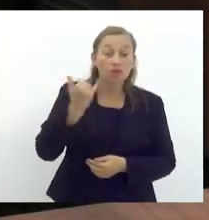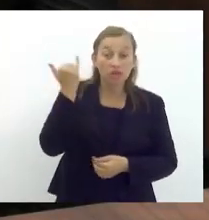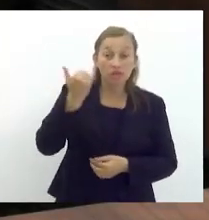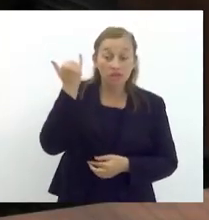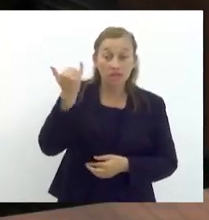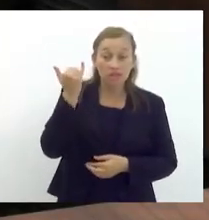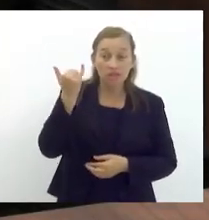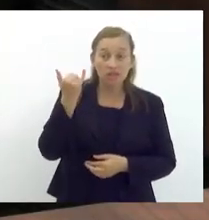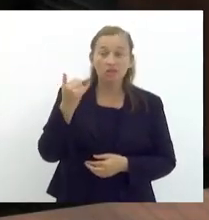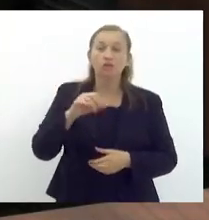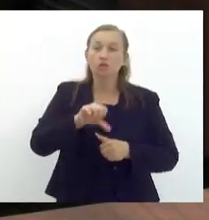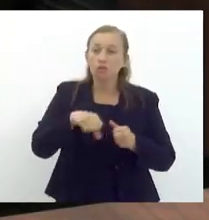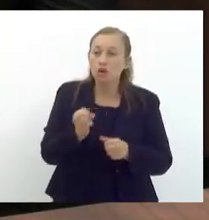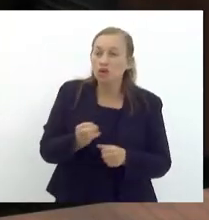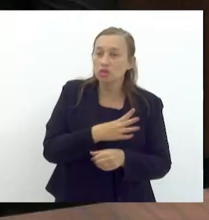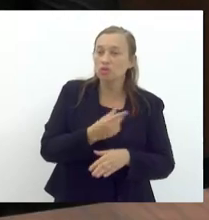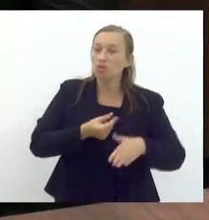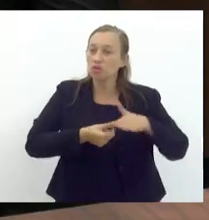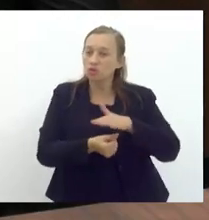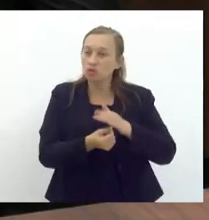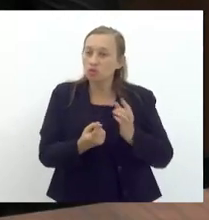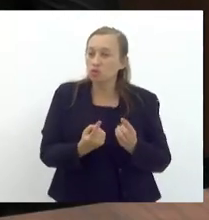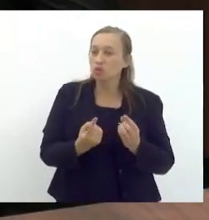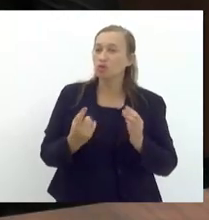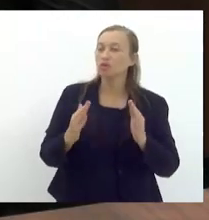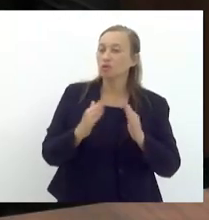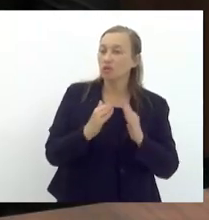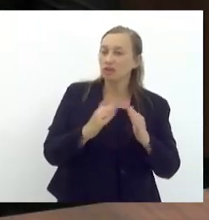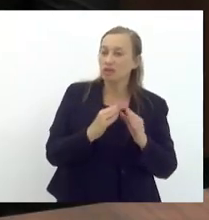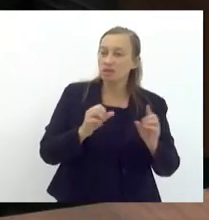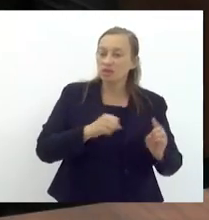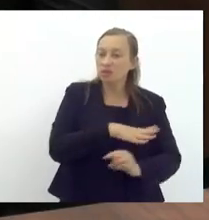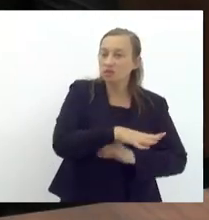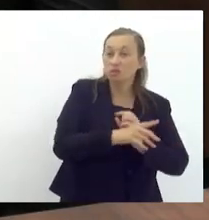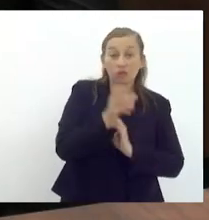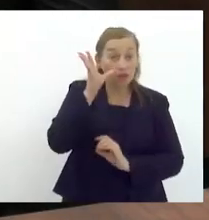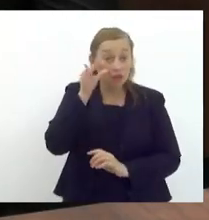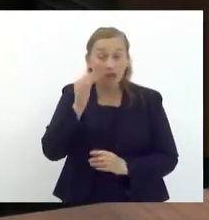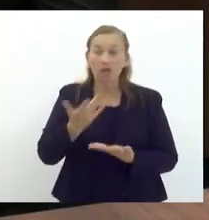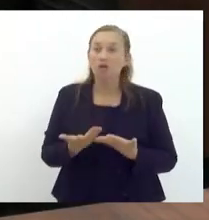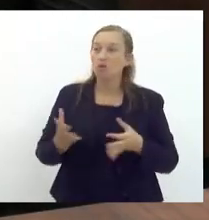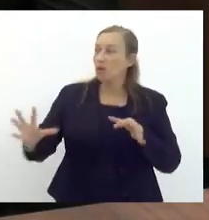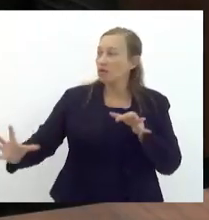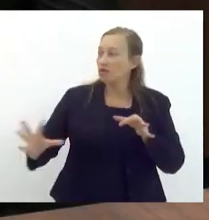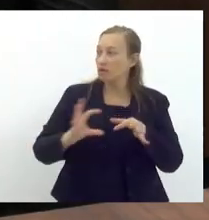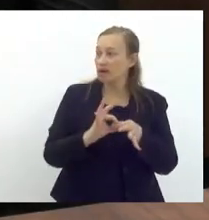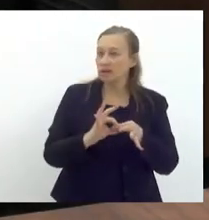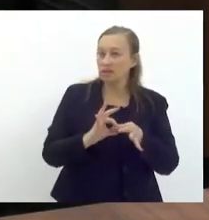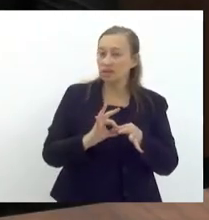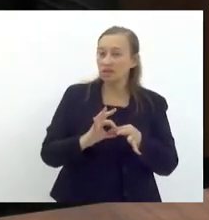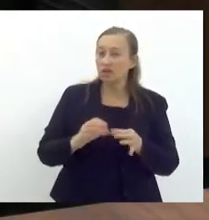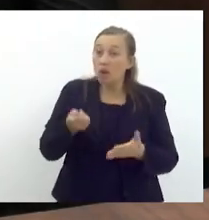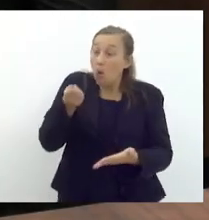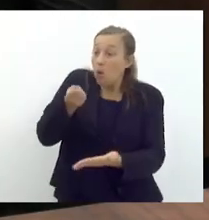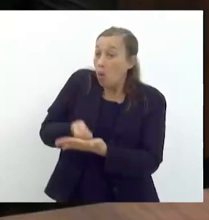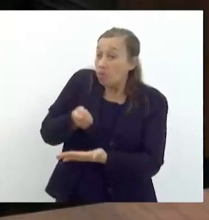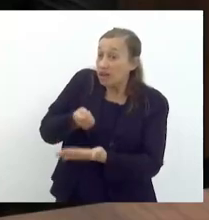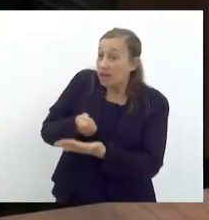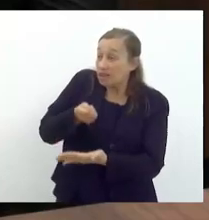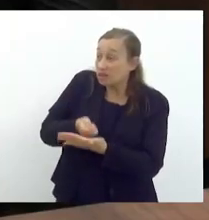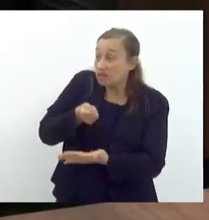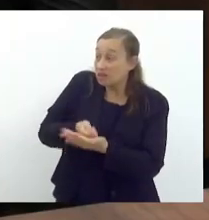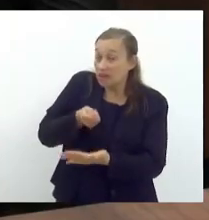da renovação do fundo Estadual de adaptação interesse social com a vinculação da obrigatoriedade